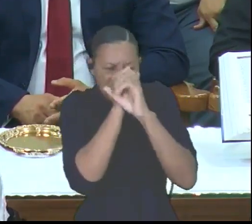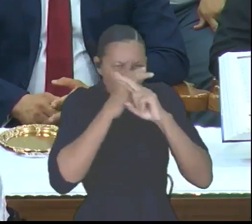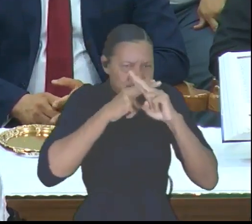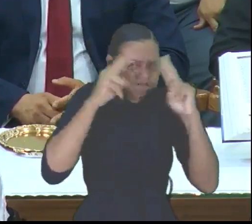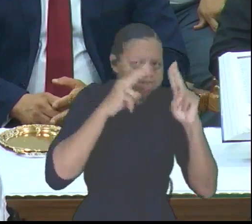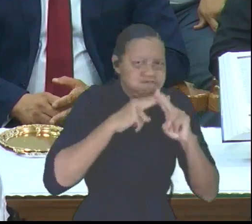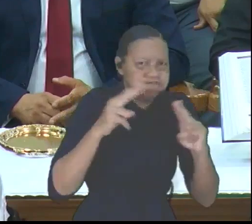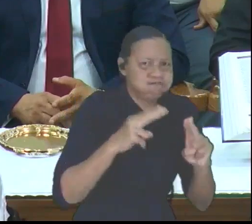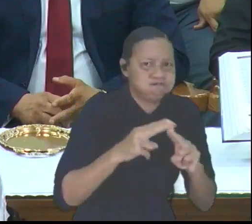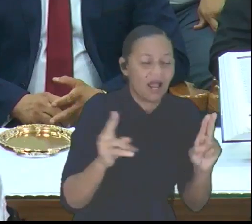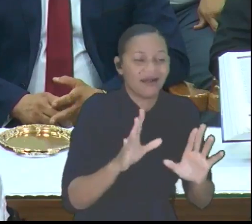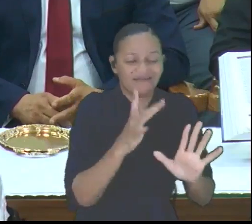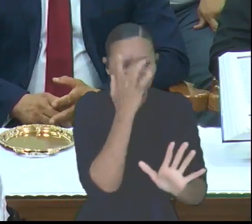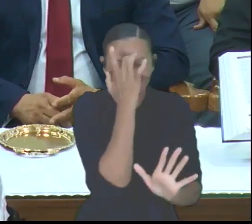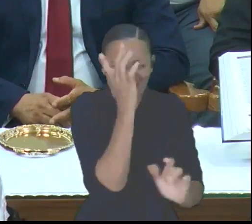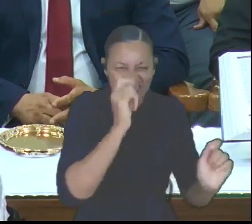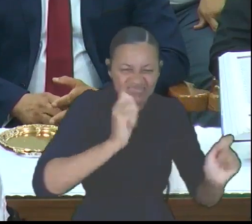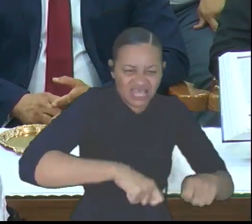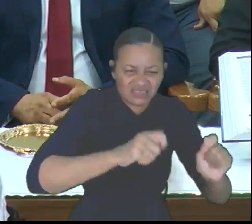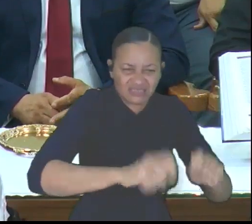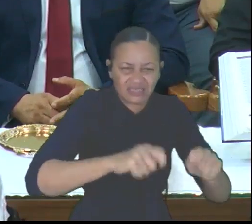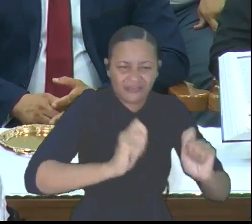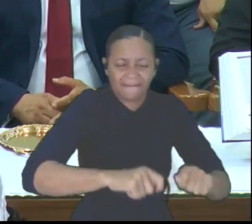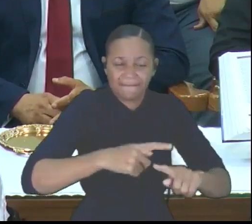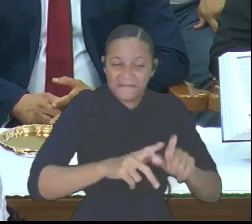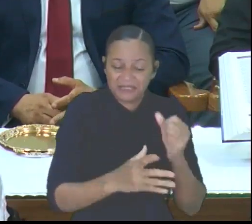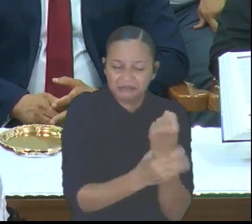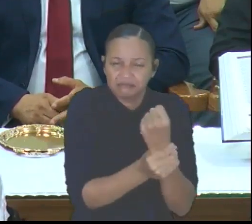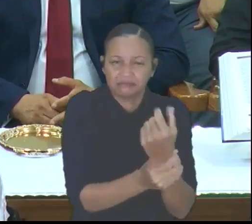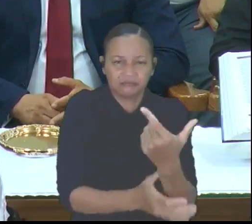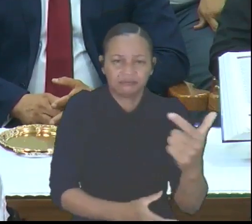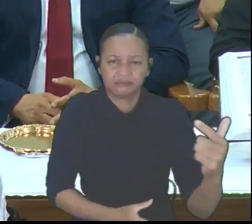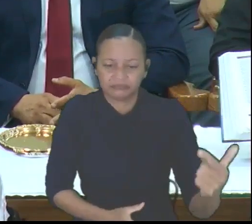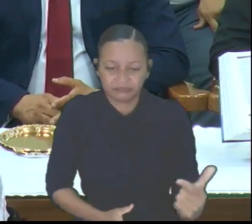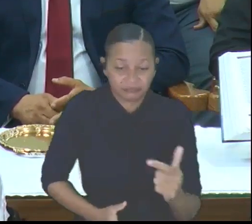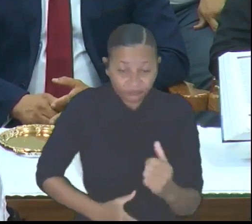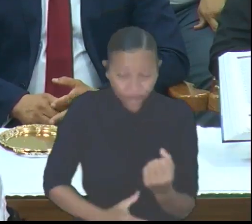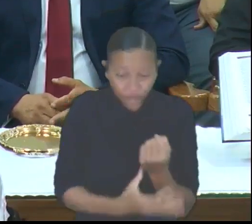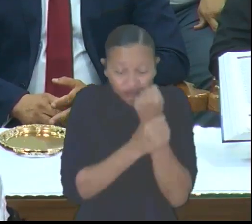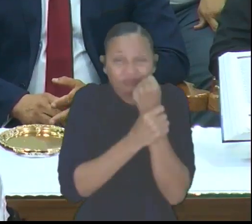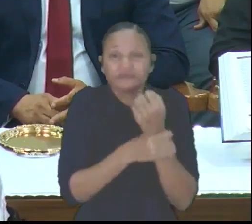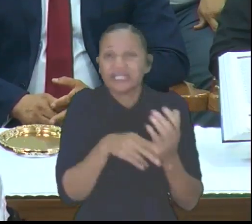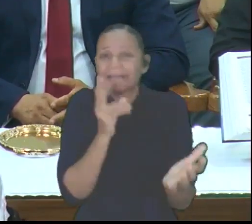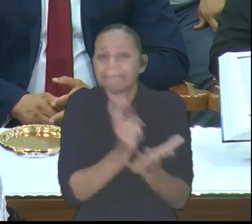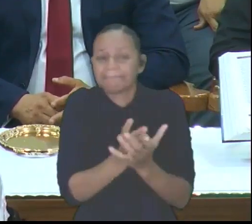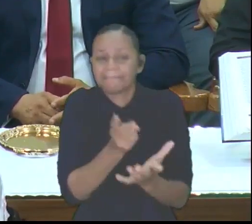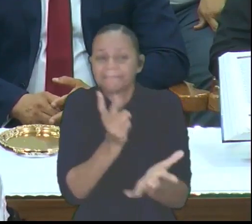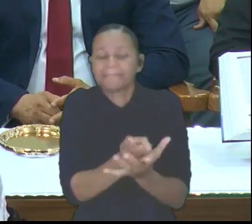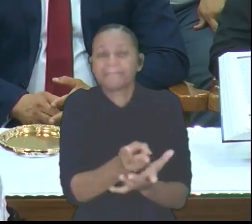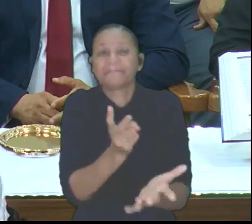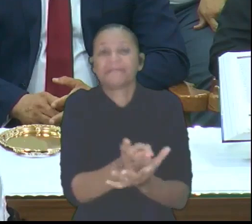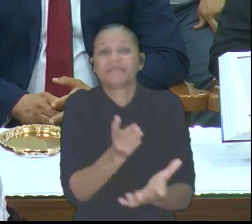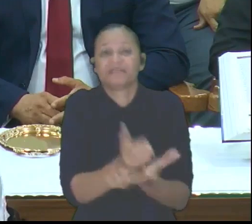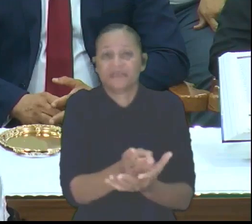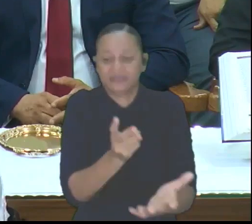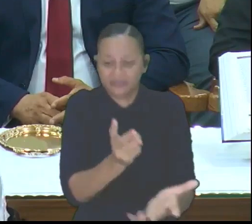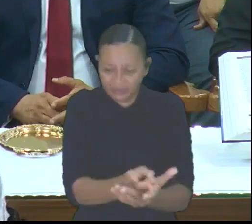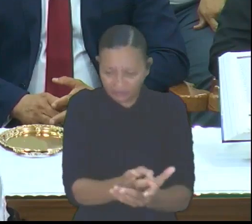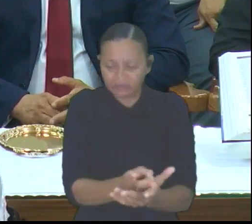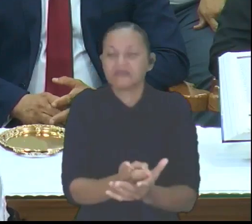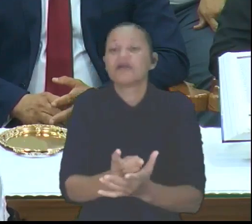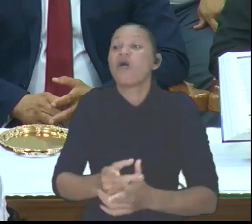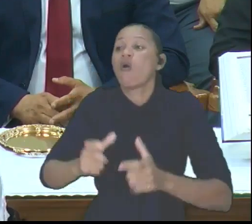fácil, porém nunca será o mais seguro. O mais seguro sempre será